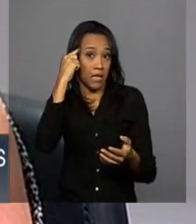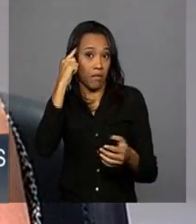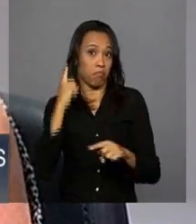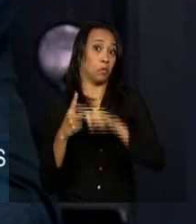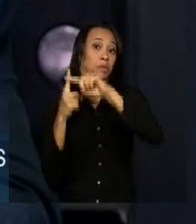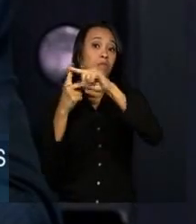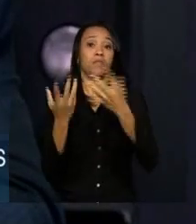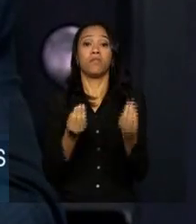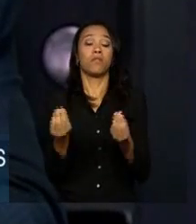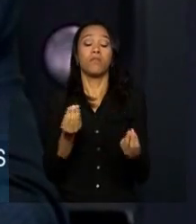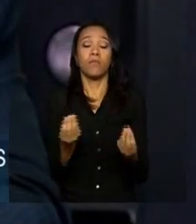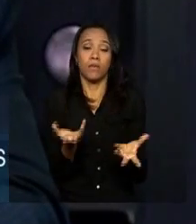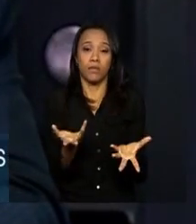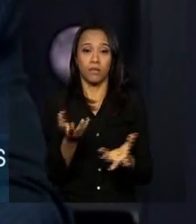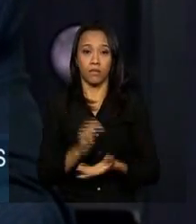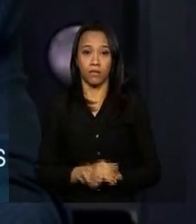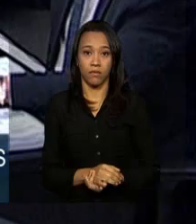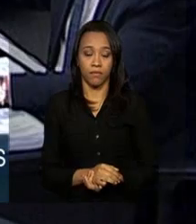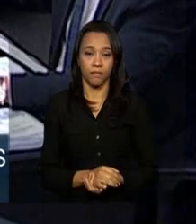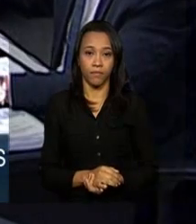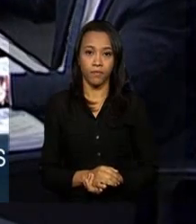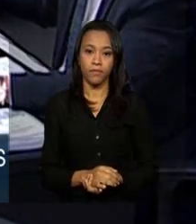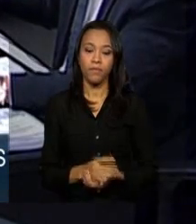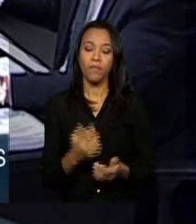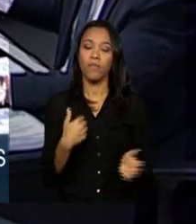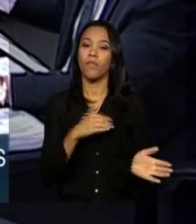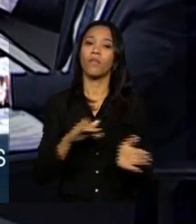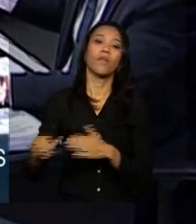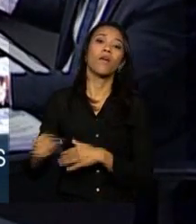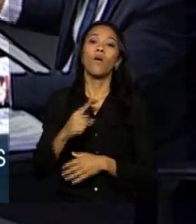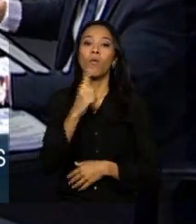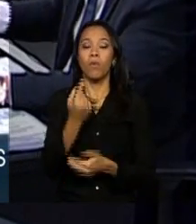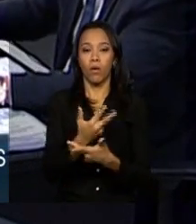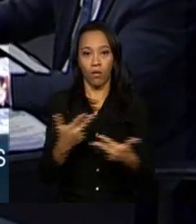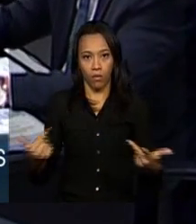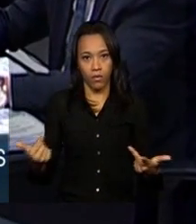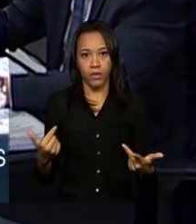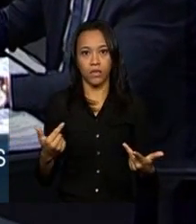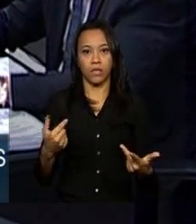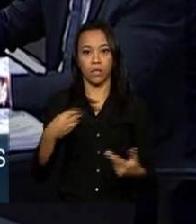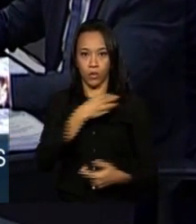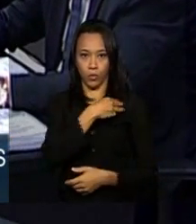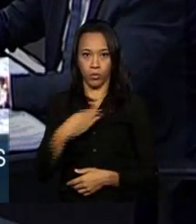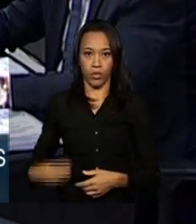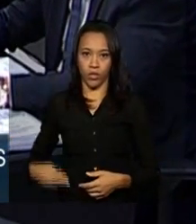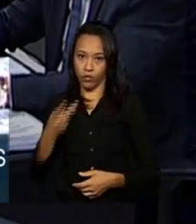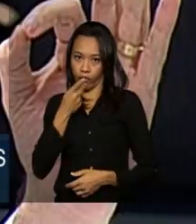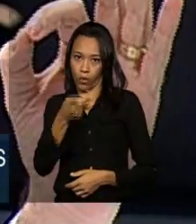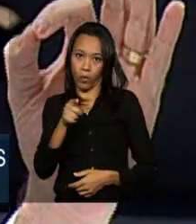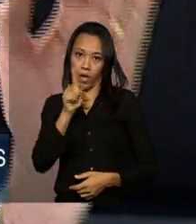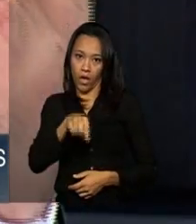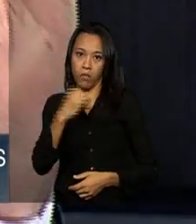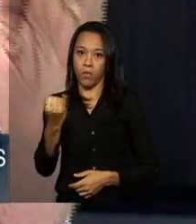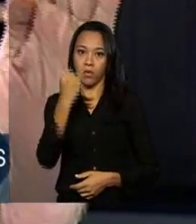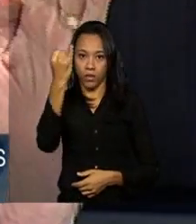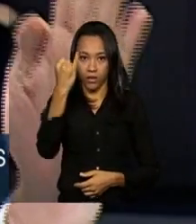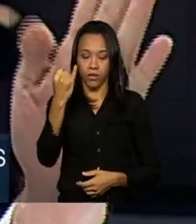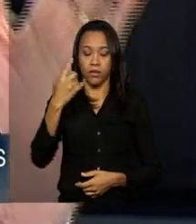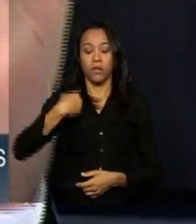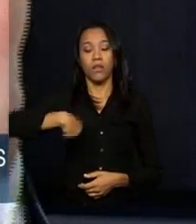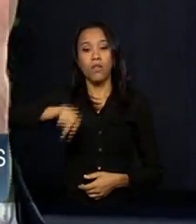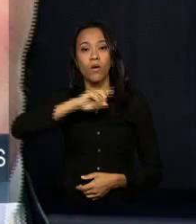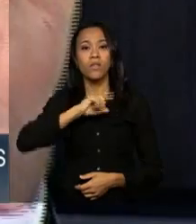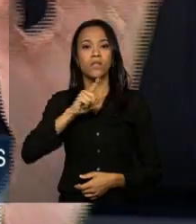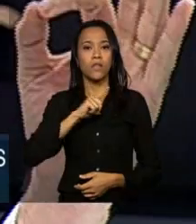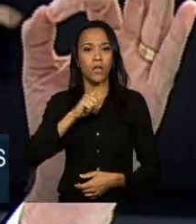positiva bom uma coisa que o ministro falou que é muit importante é que tem que frisar aqui nós agora estamos com